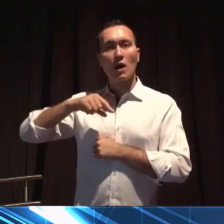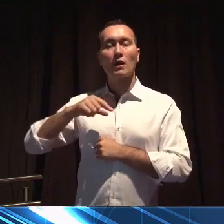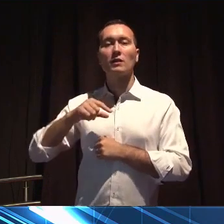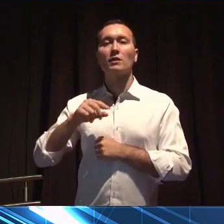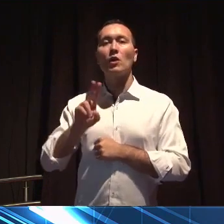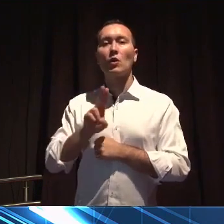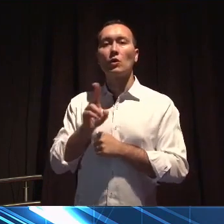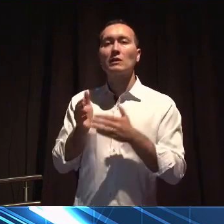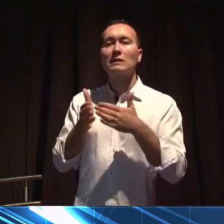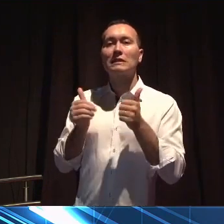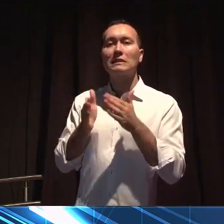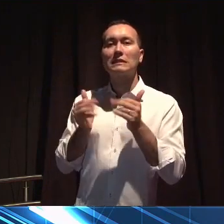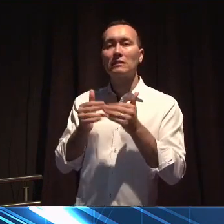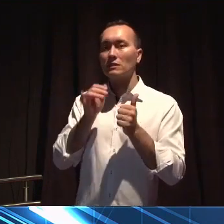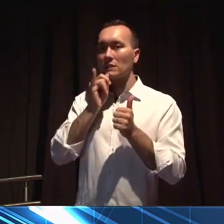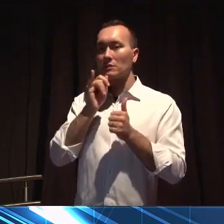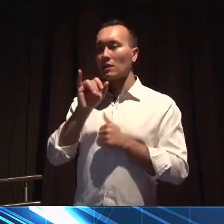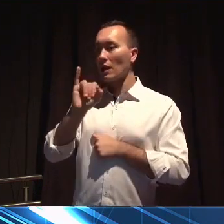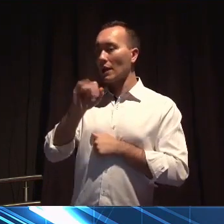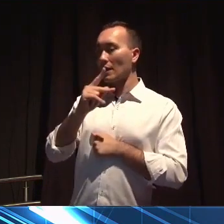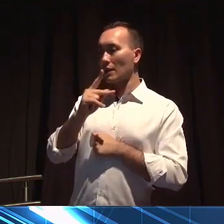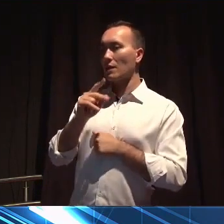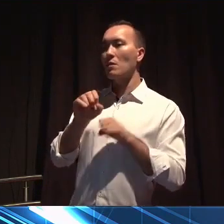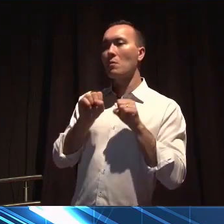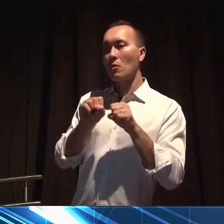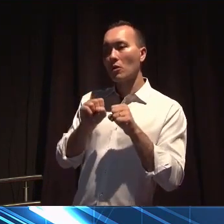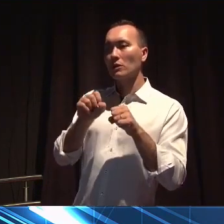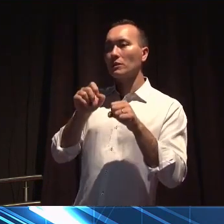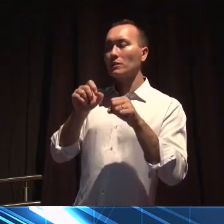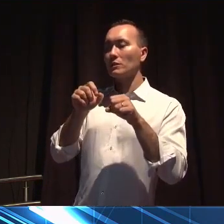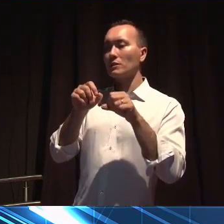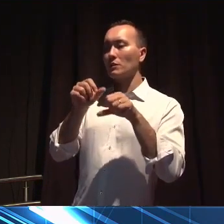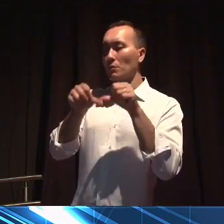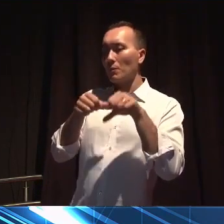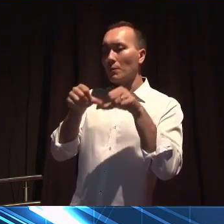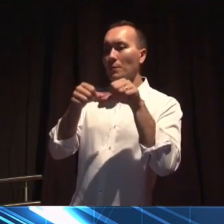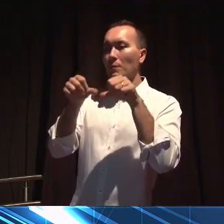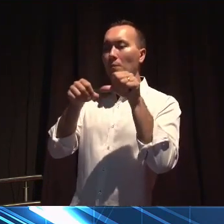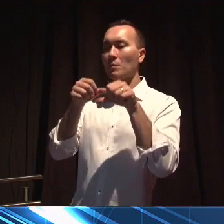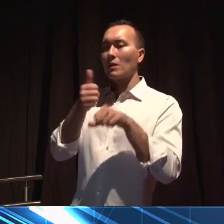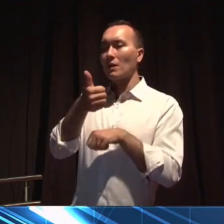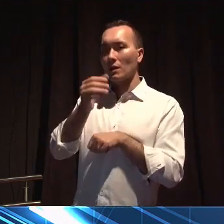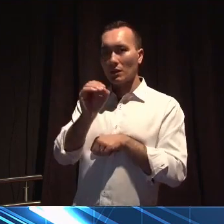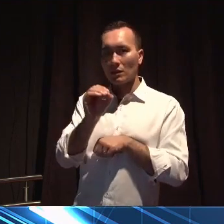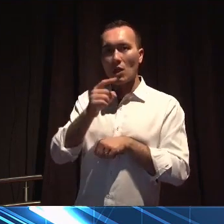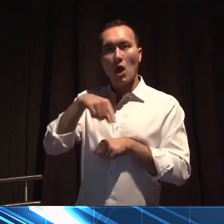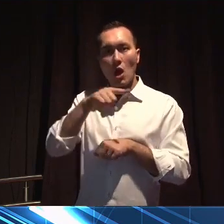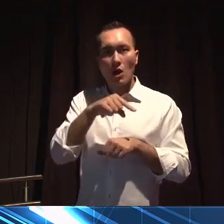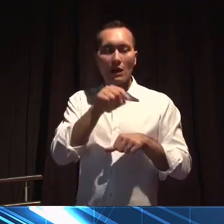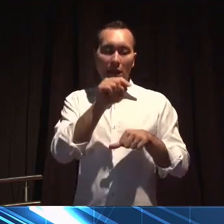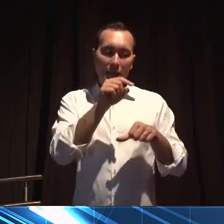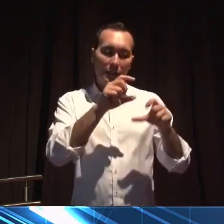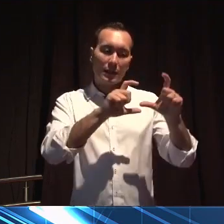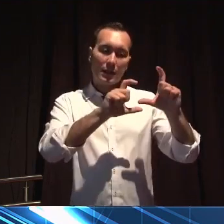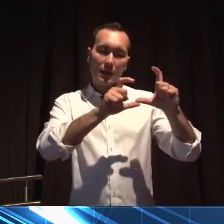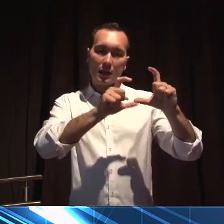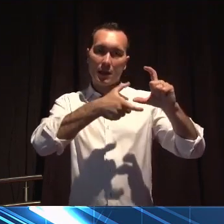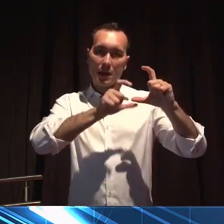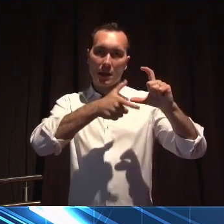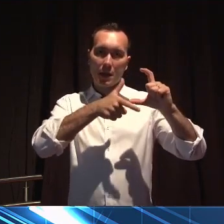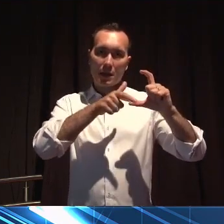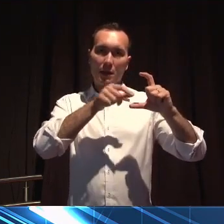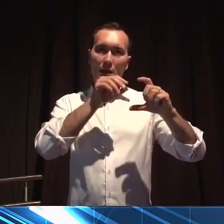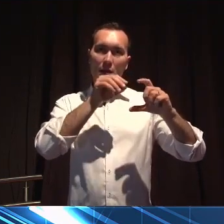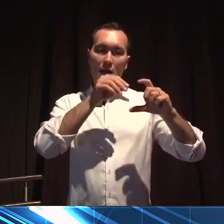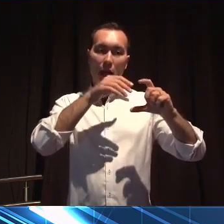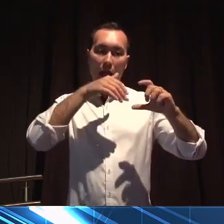tu diz, o IP só pode fazer 10 requisições para essa rota. Esse cálculo a gente fazia no próprio Node. Então, o que acontecia? Se